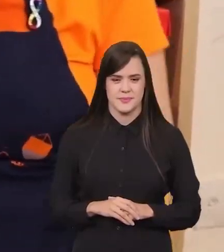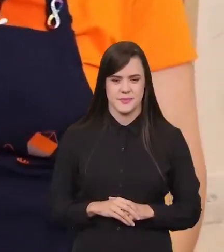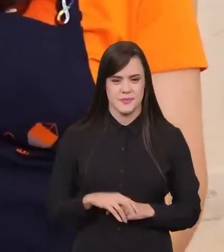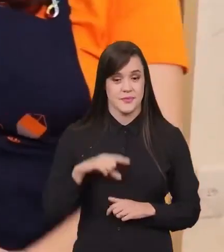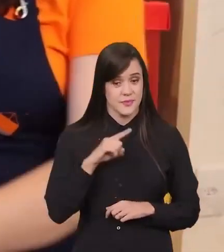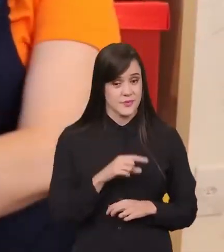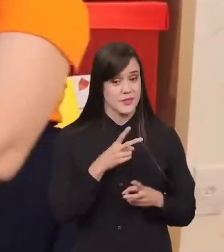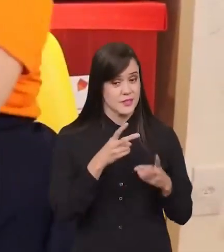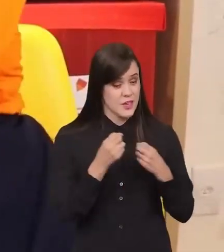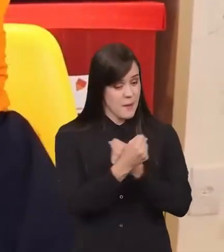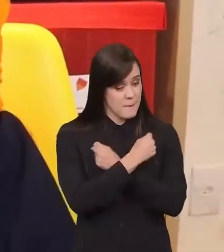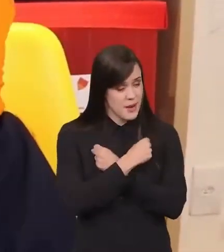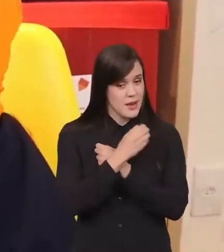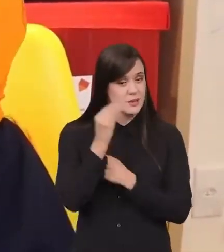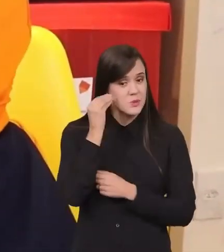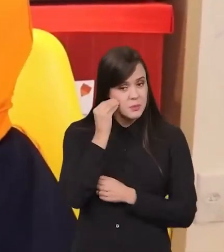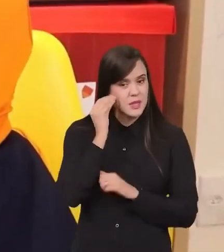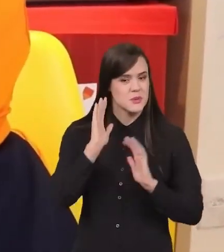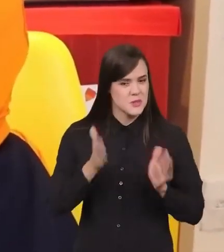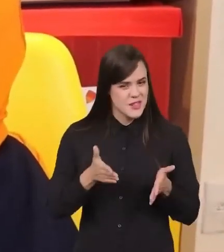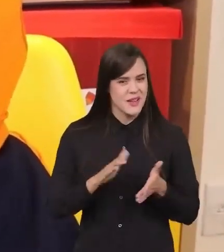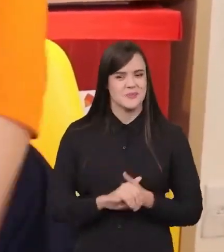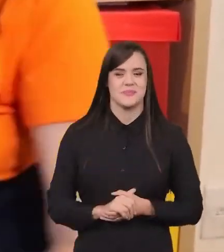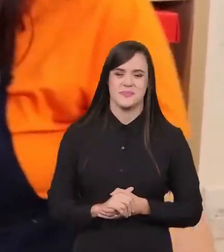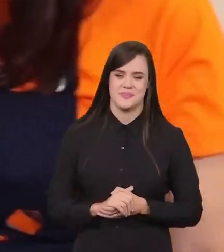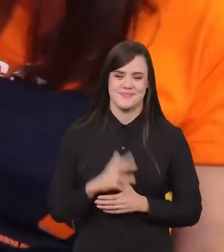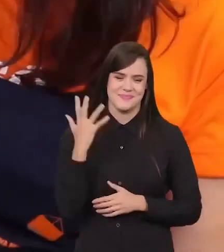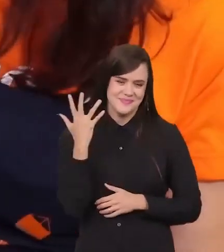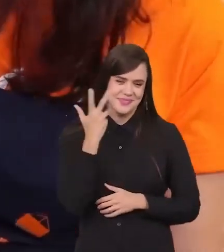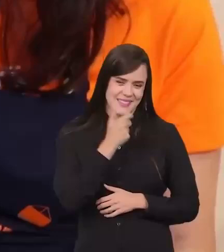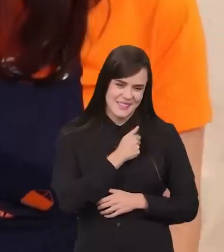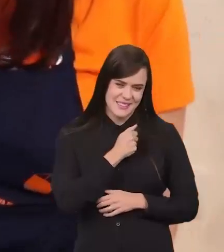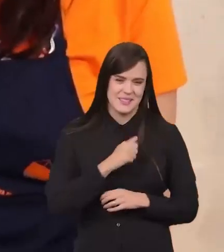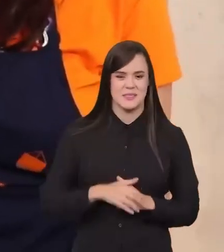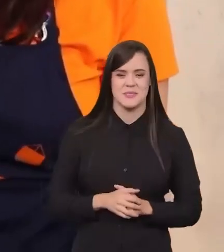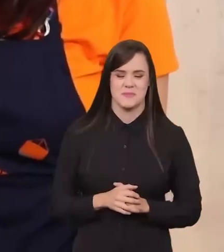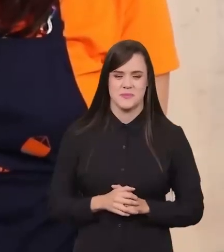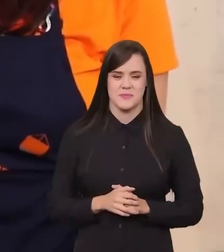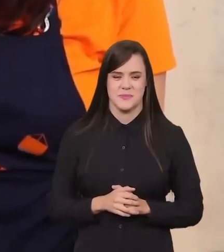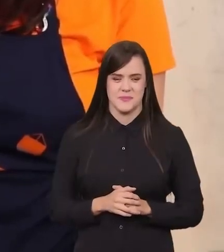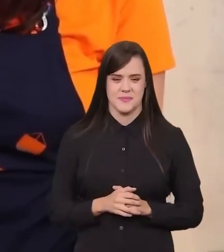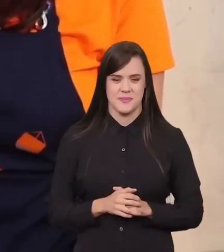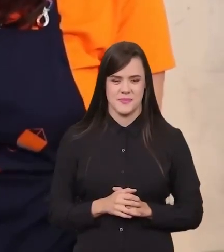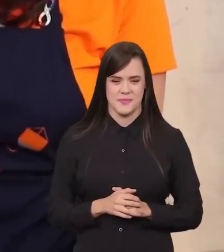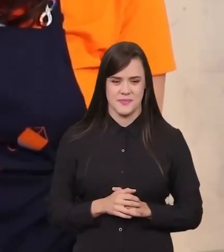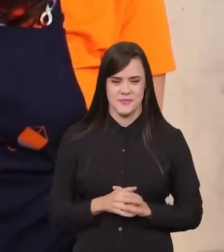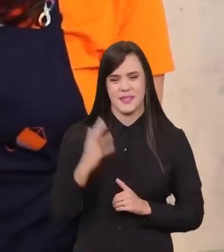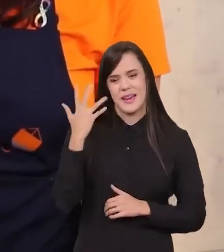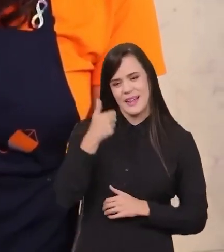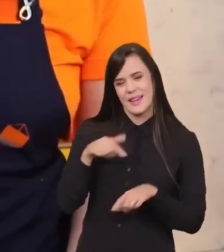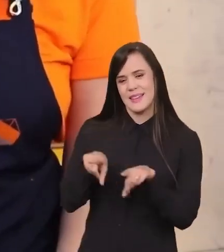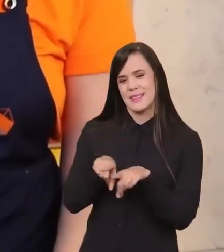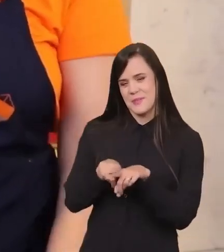Você já ouviu, já deu um abraço e um beijo, né? Lindeza de viver. Lindeza de viver